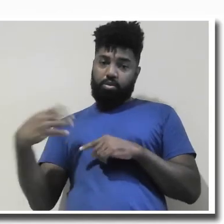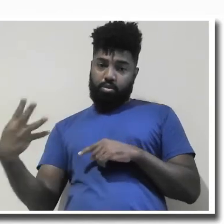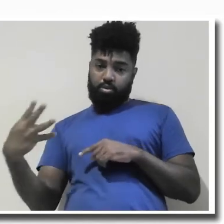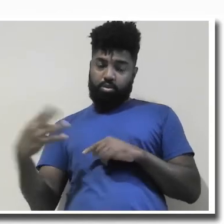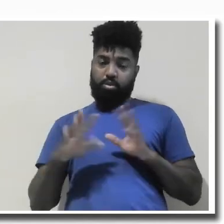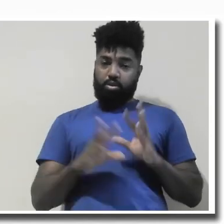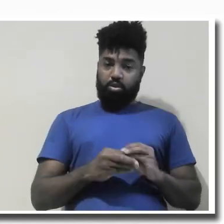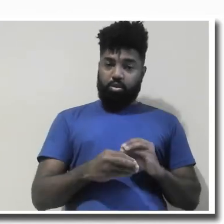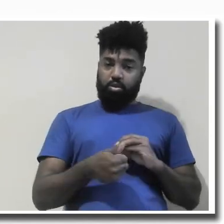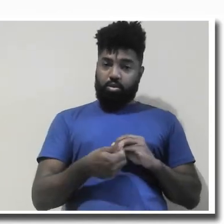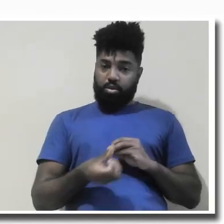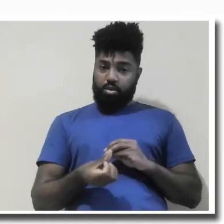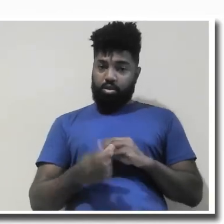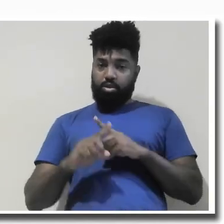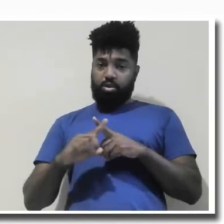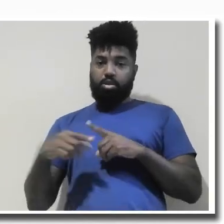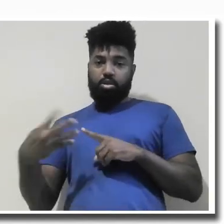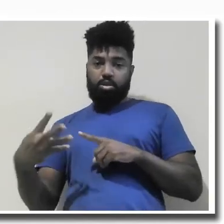é